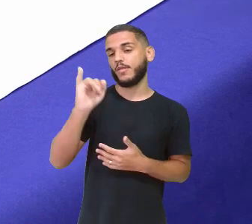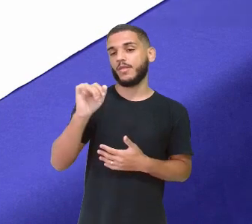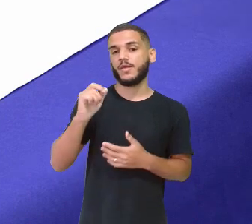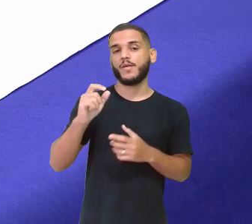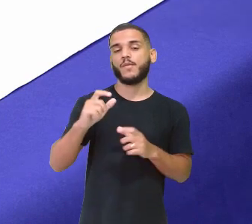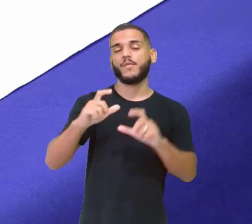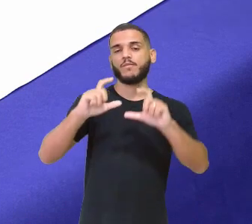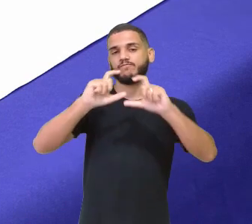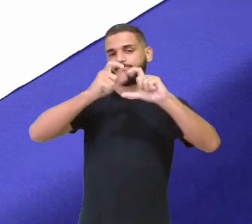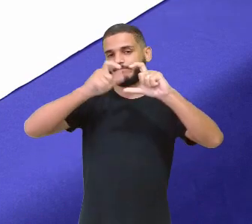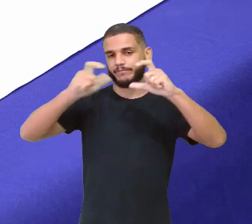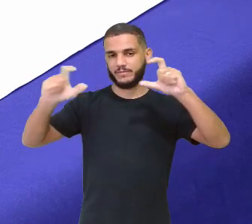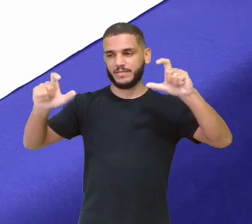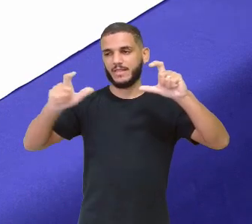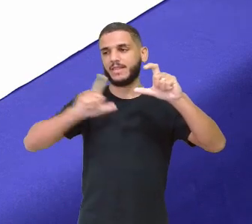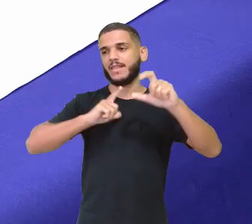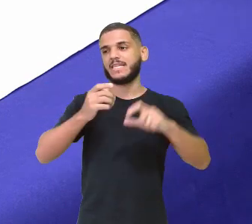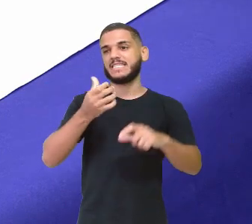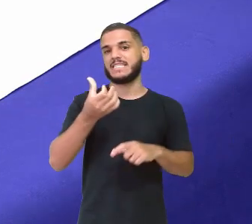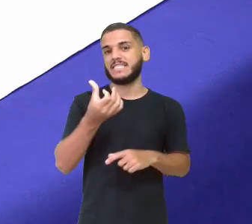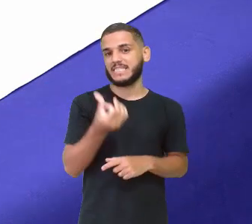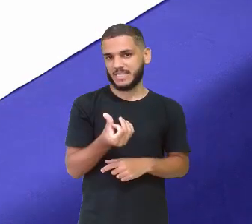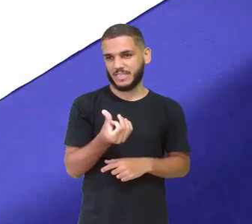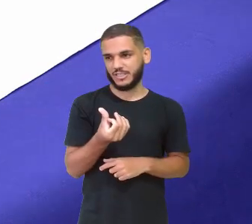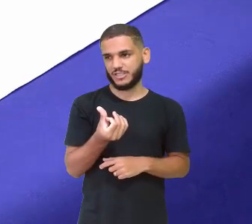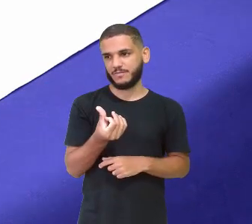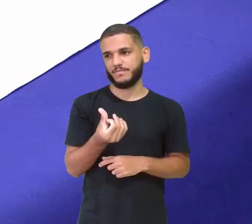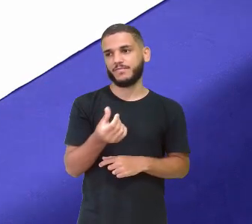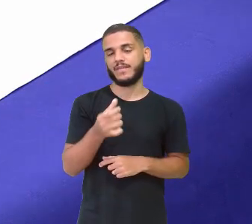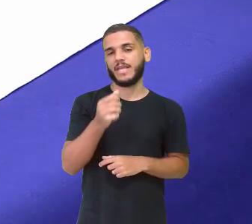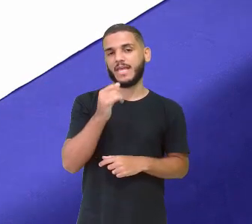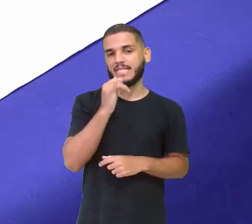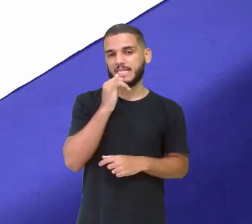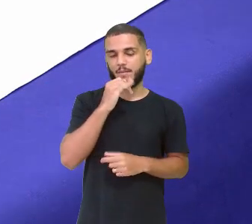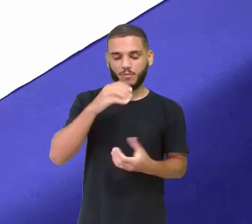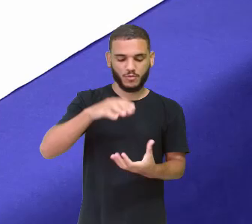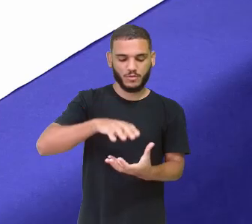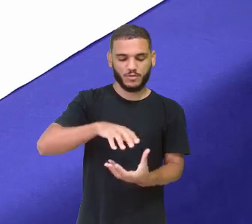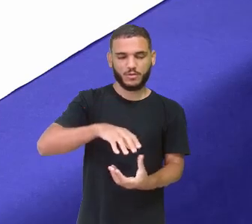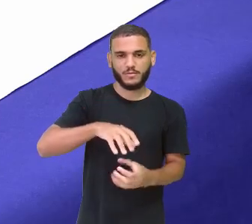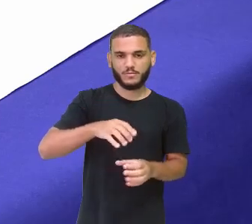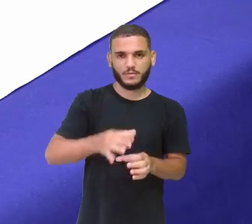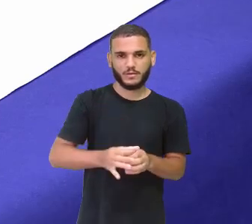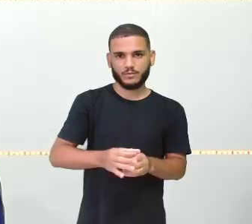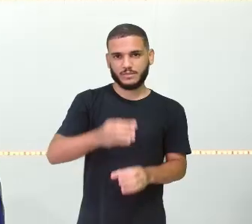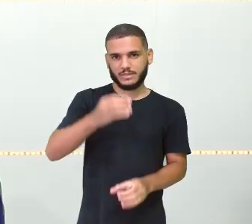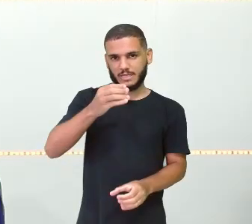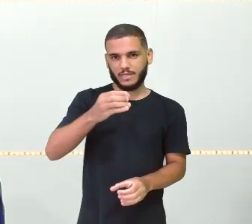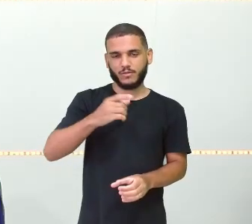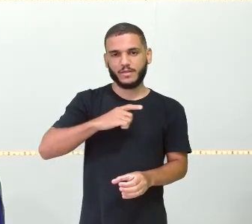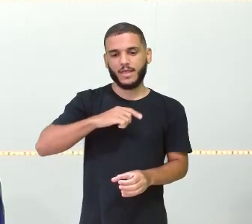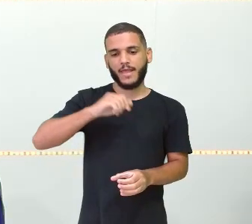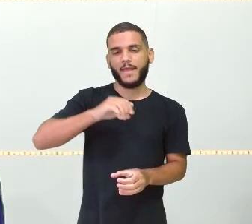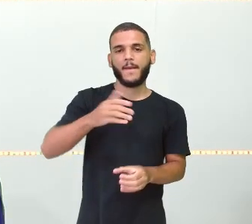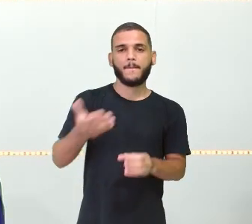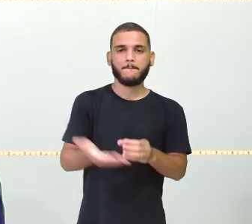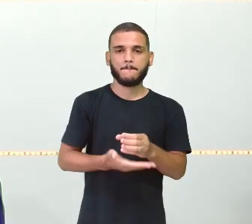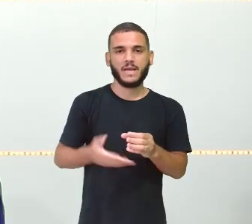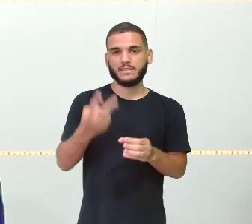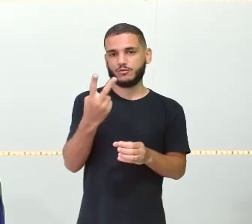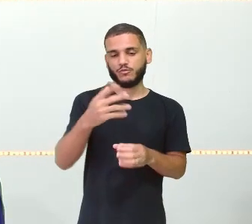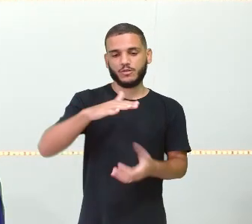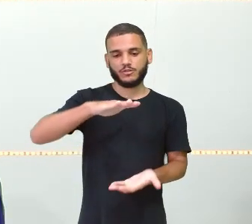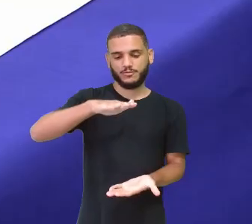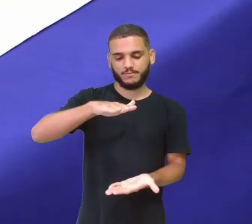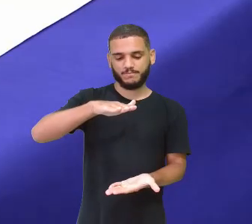já sei, né? O cilindro aqui, ó, ele tem 2 bases, não tem aqui as faces, né? Só tem